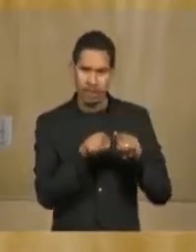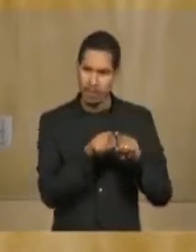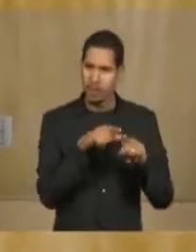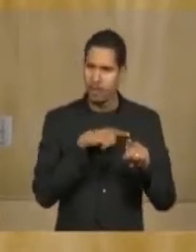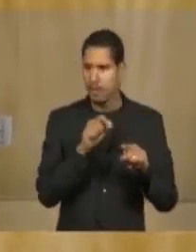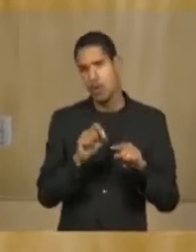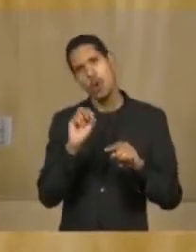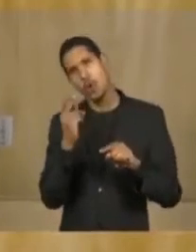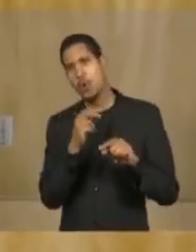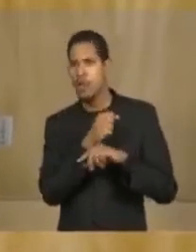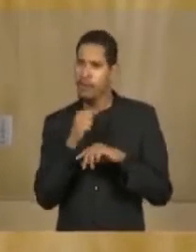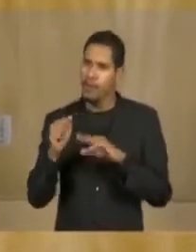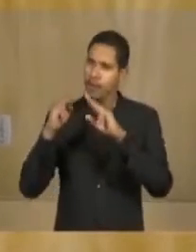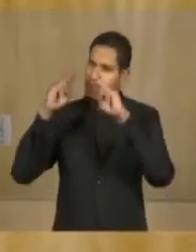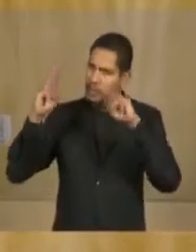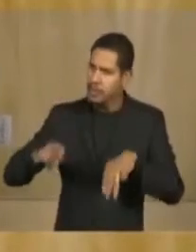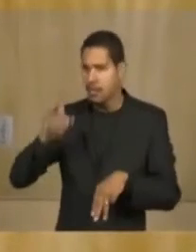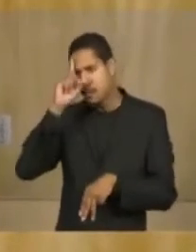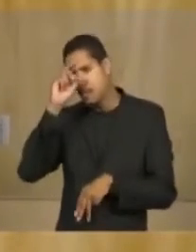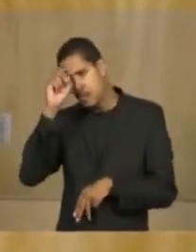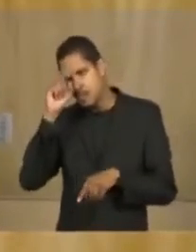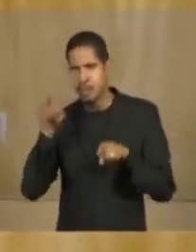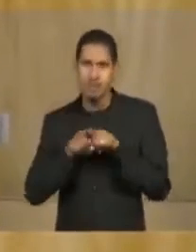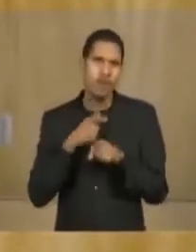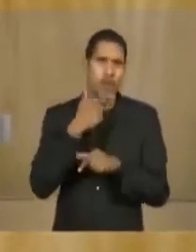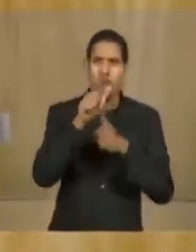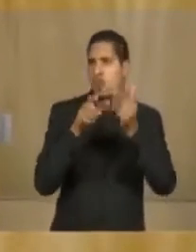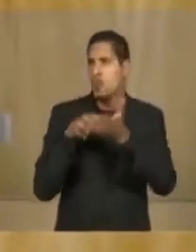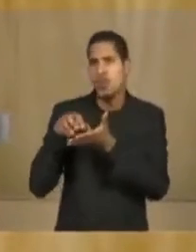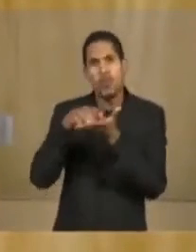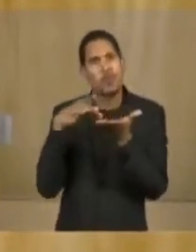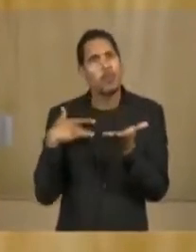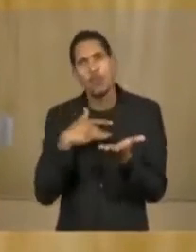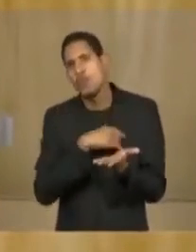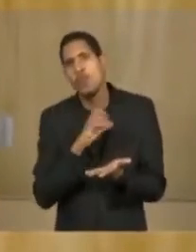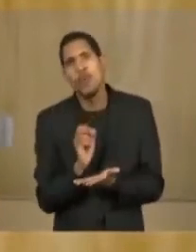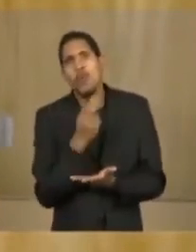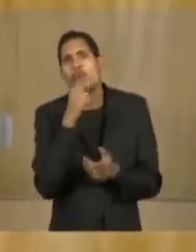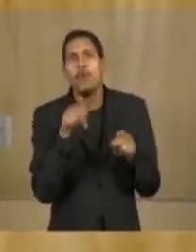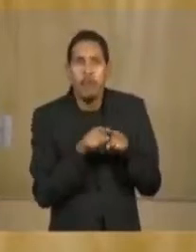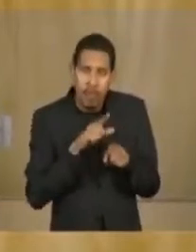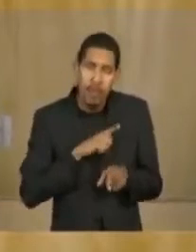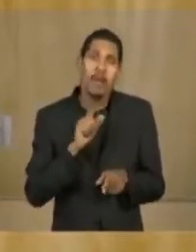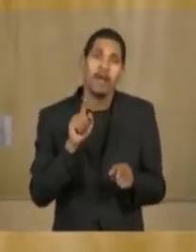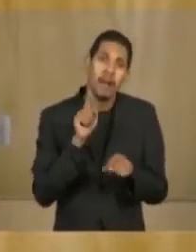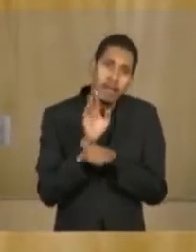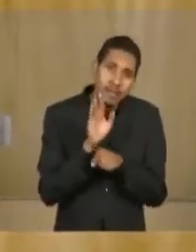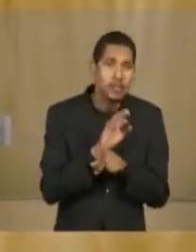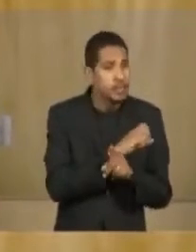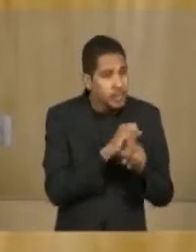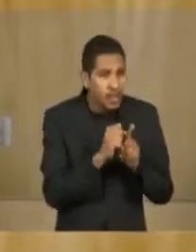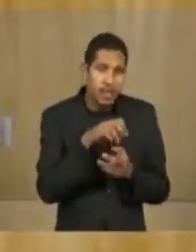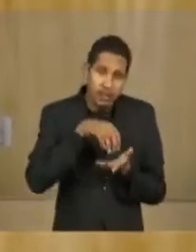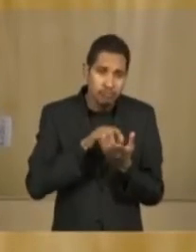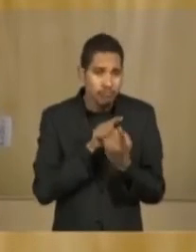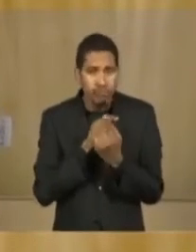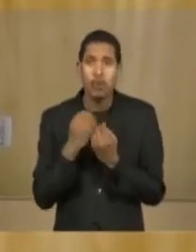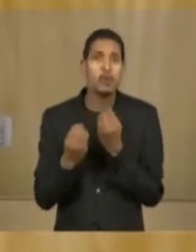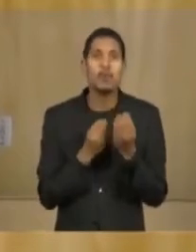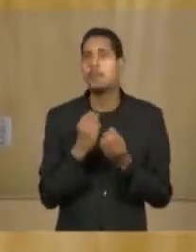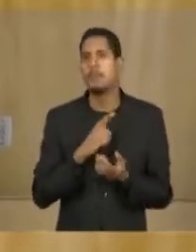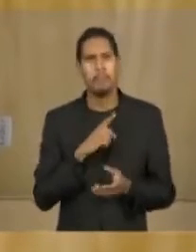de campanha, nos outros serviços de saúde, ou até mesmo nos serviços de assistência social. Como é que se